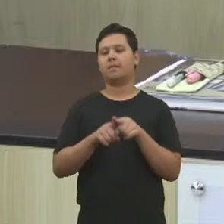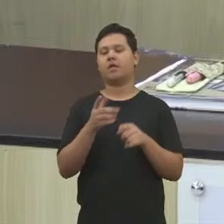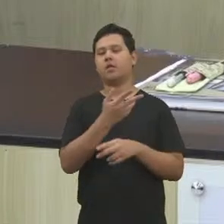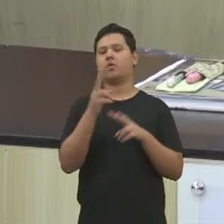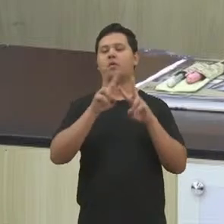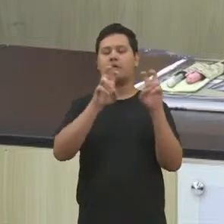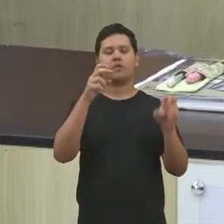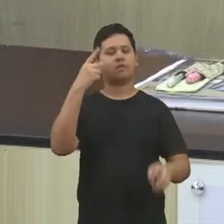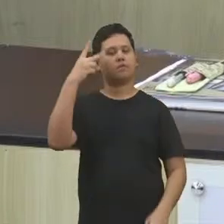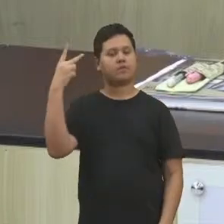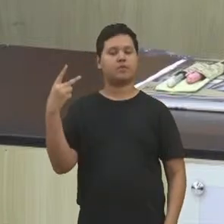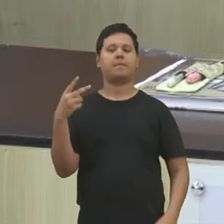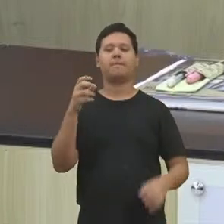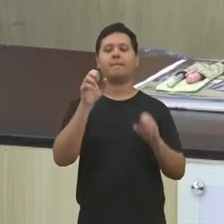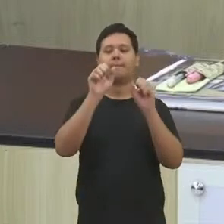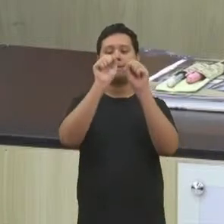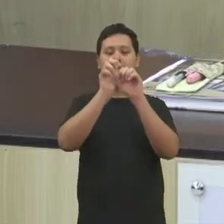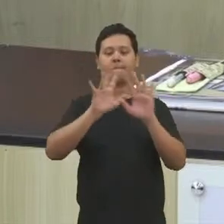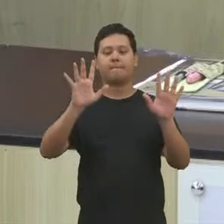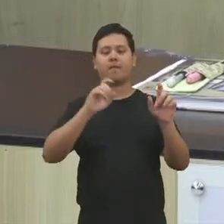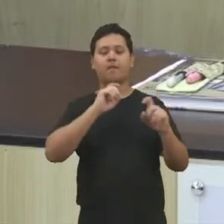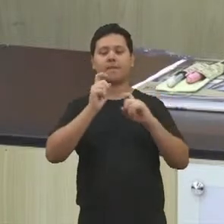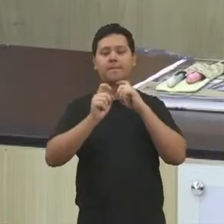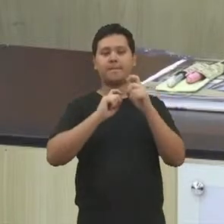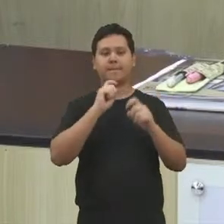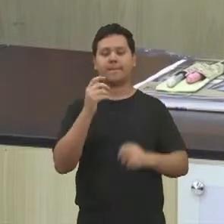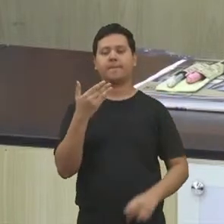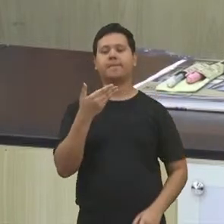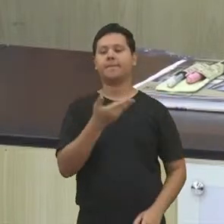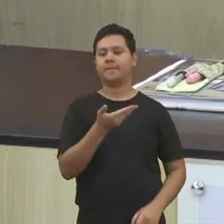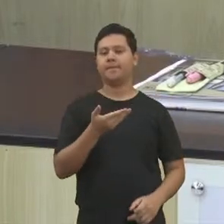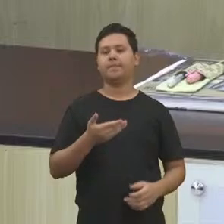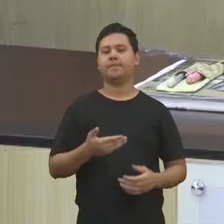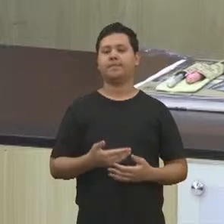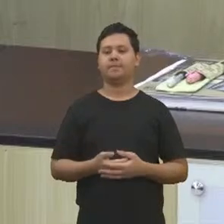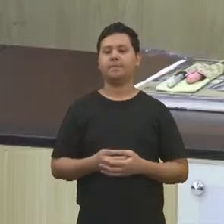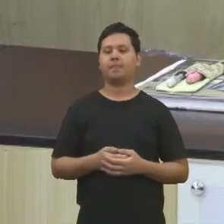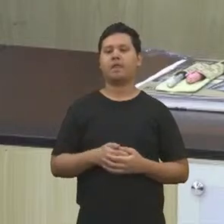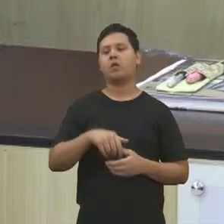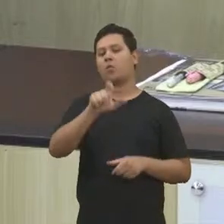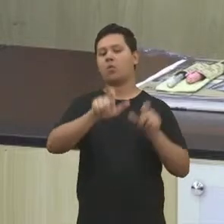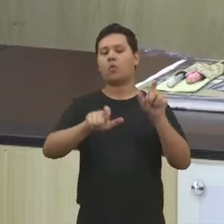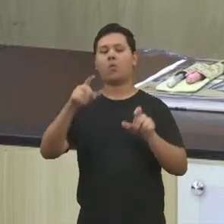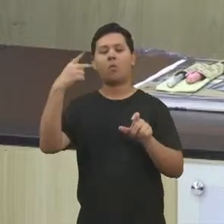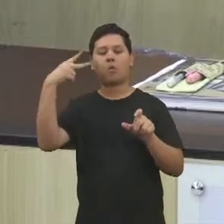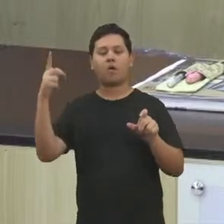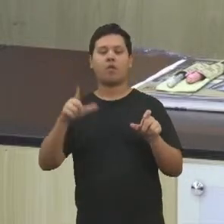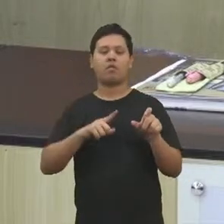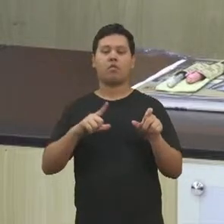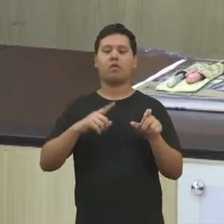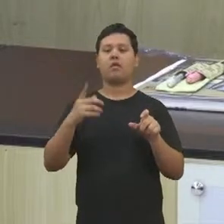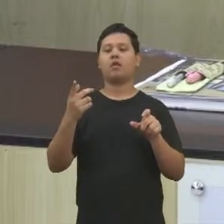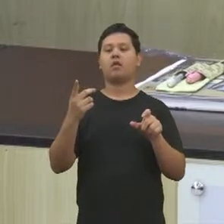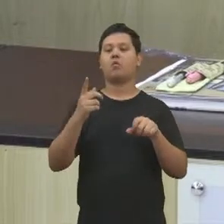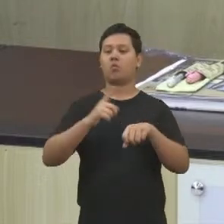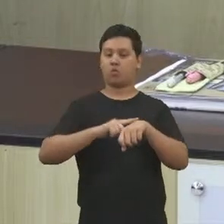vereadores presentes para esclarecimentos e dúvidas. Assim, cada vereador terá o tempo